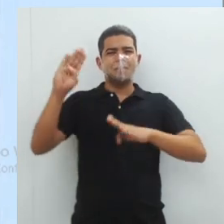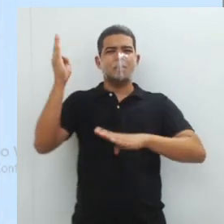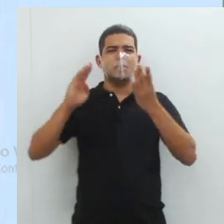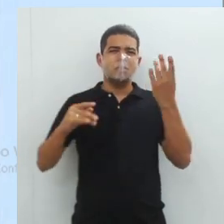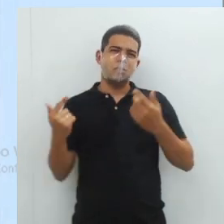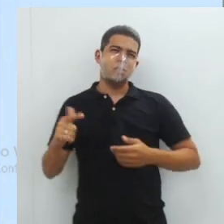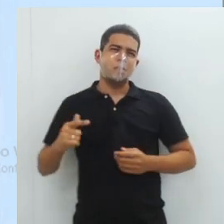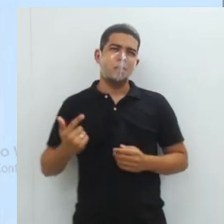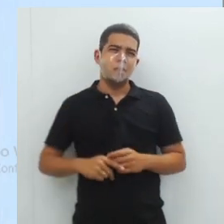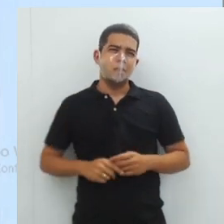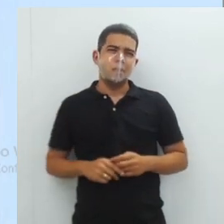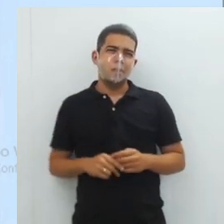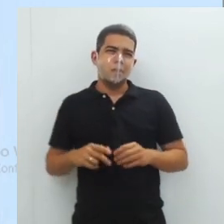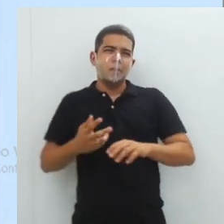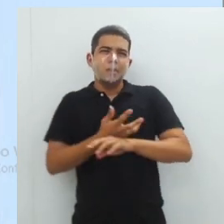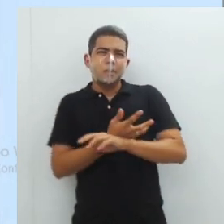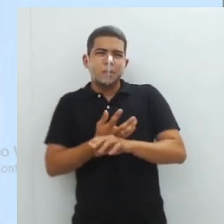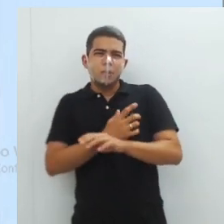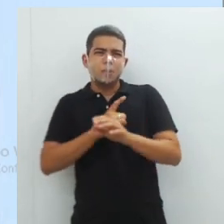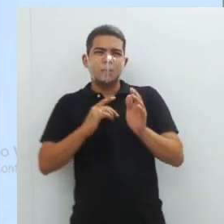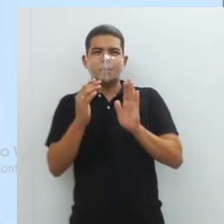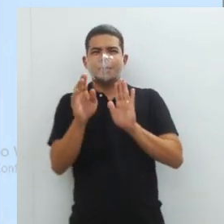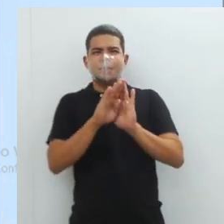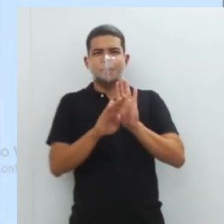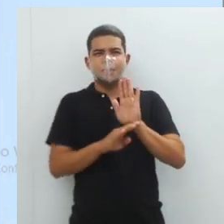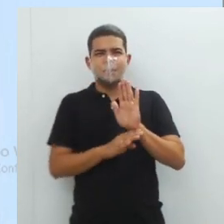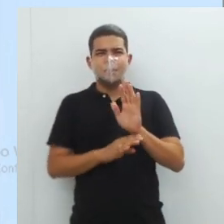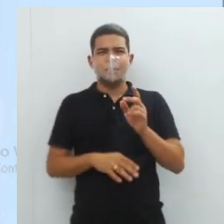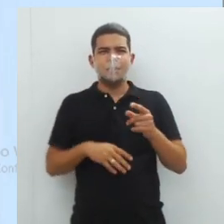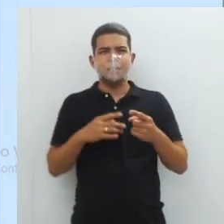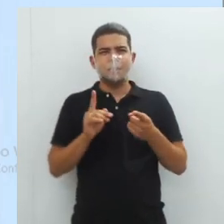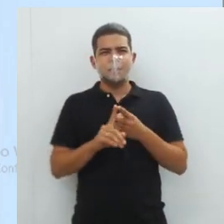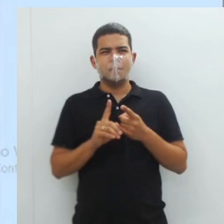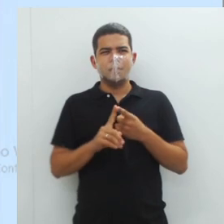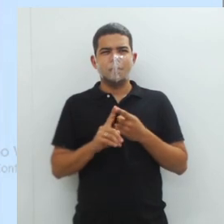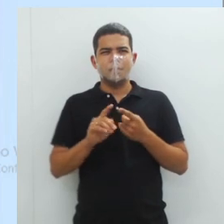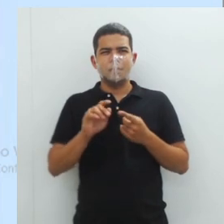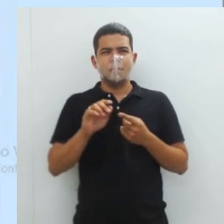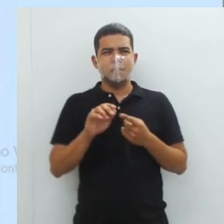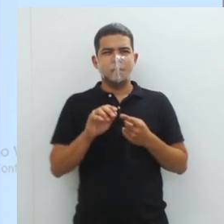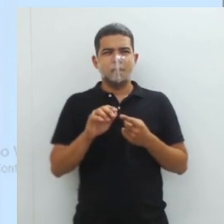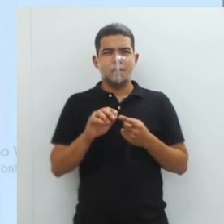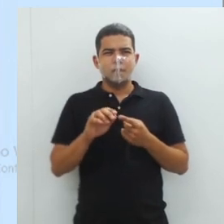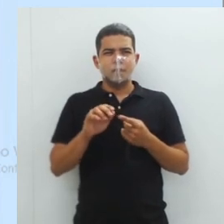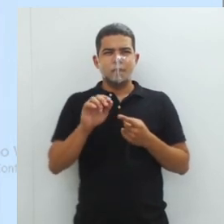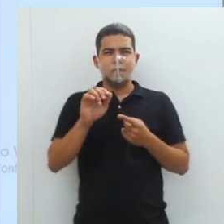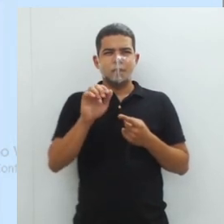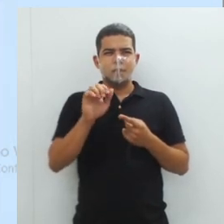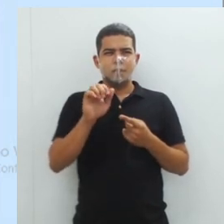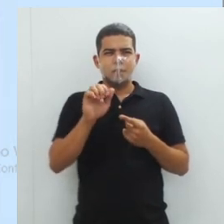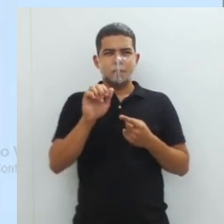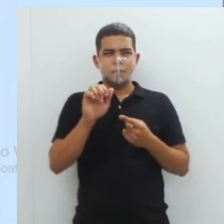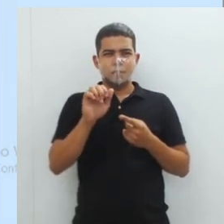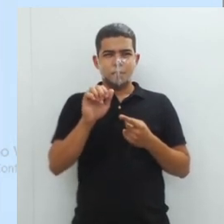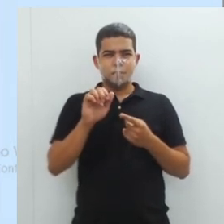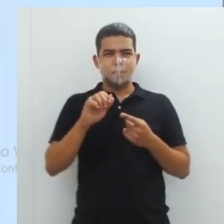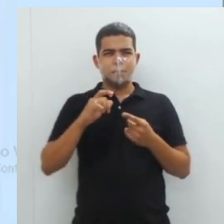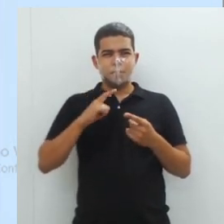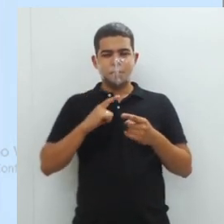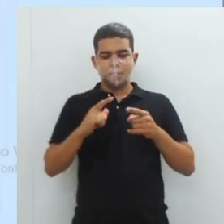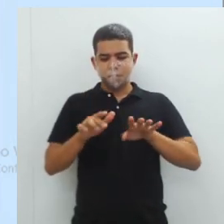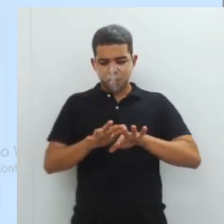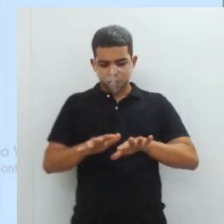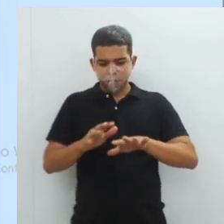A vegetação da Caatinga vai estar dividida da seguinte forma. Vamos ter árvores herbáceas, são essa vegetação mais